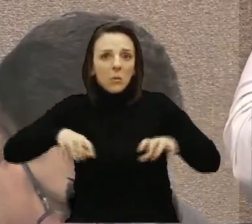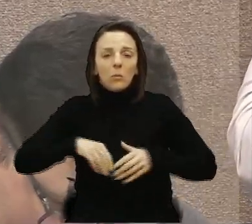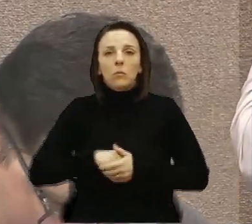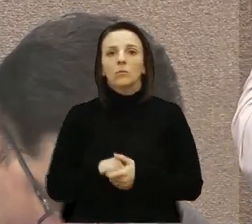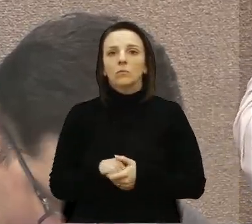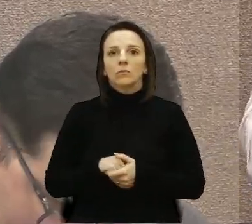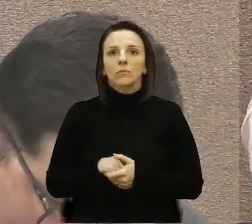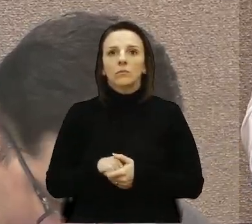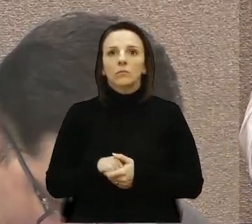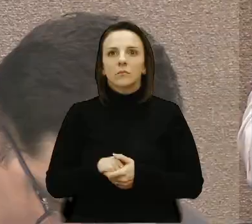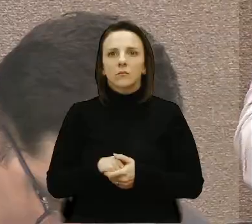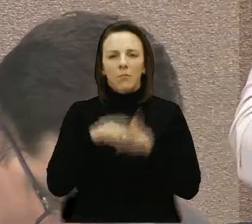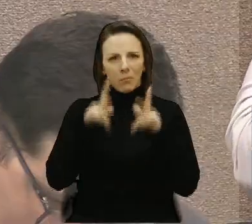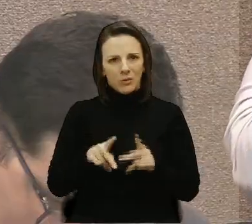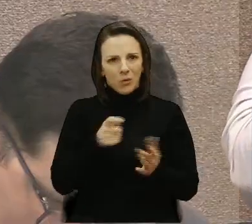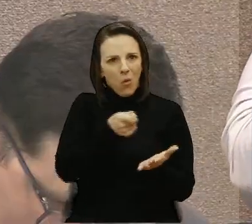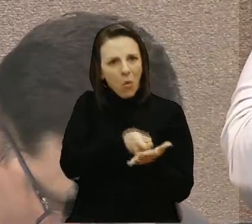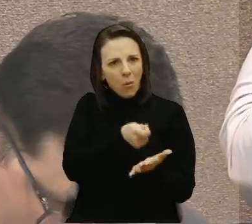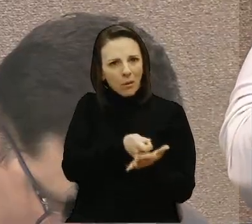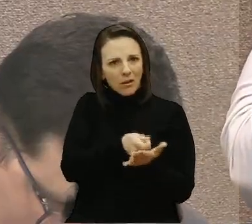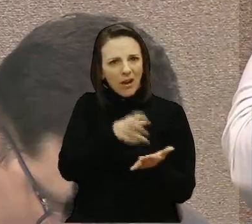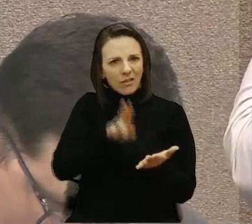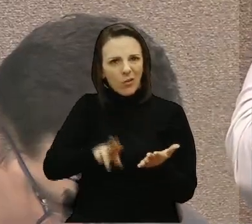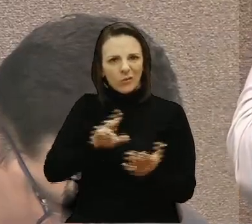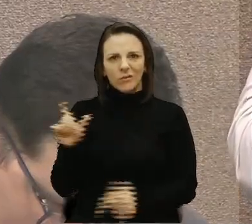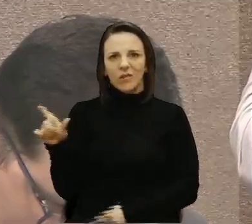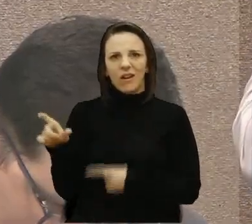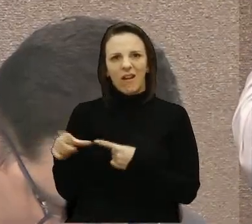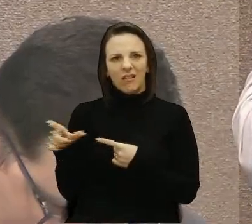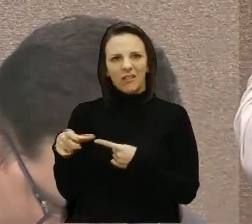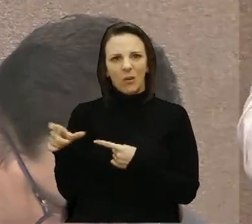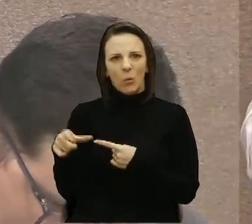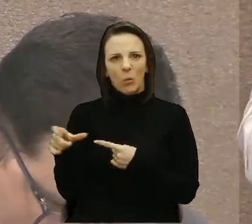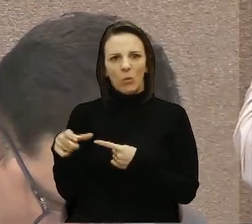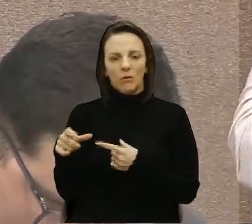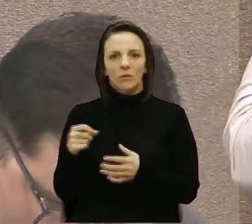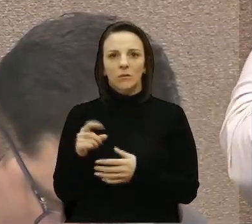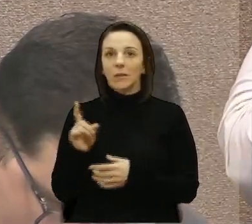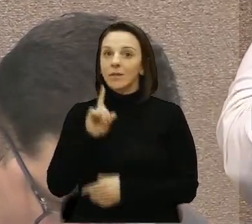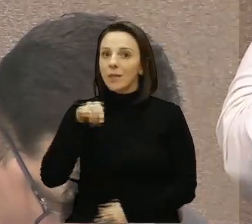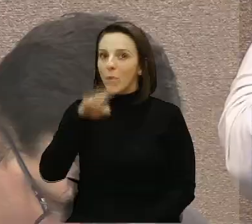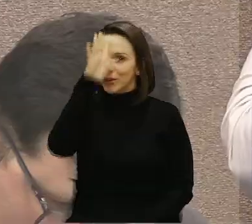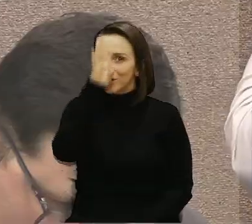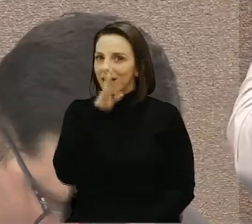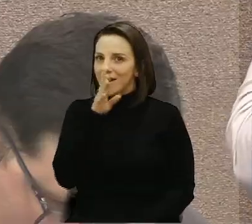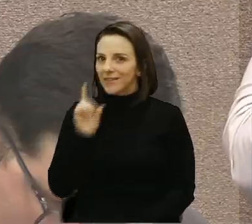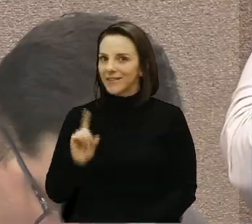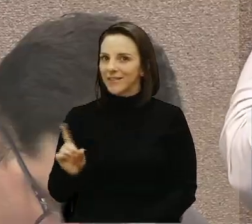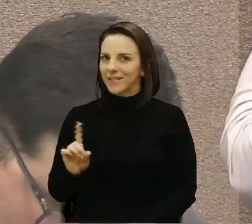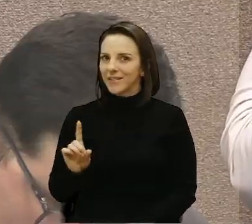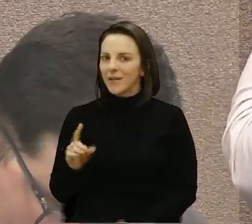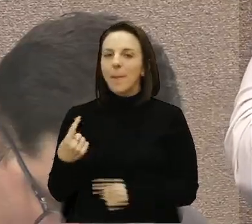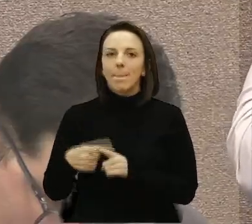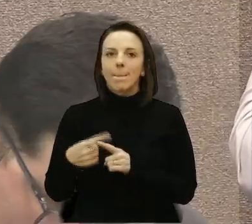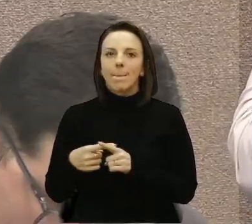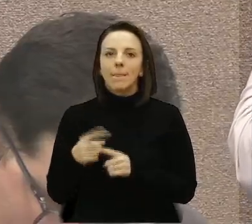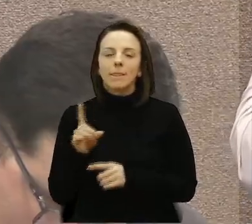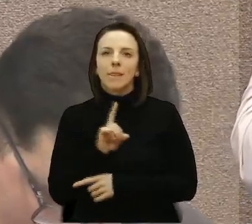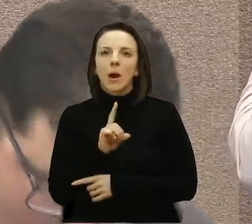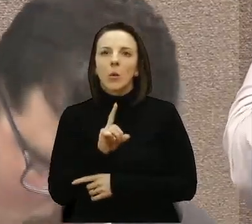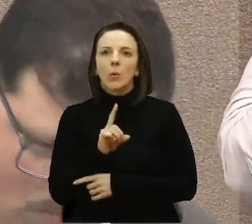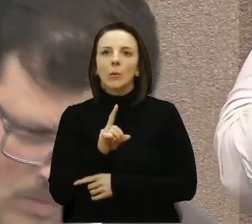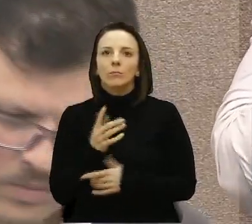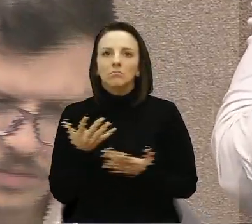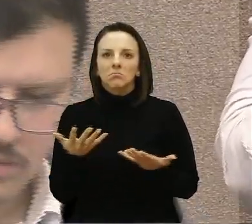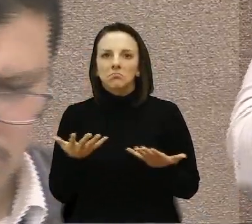A pessoa ela é obrigada a utilizar um cartão, que inclusive o cartão ele não é de graça. Por que não cobra todo mundo de graça?